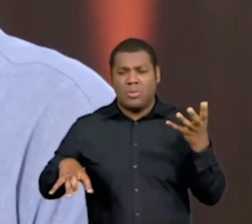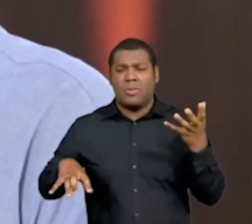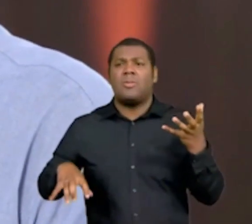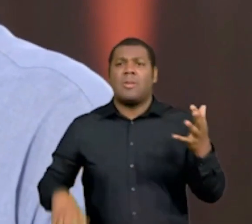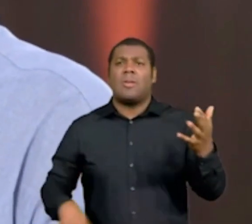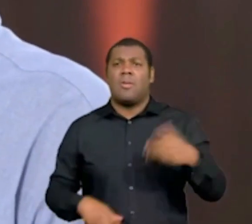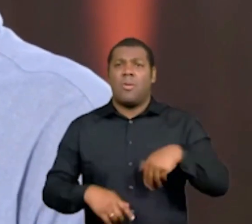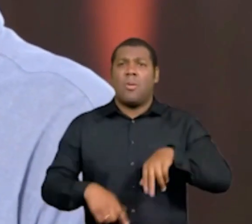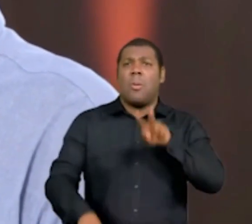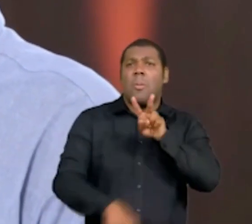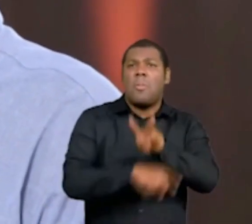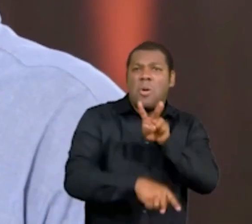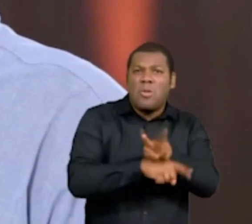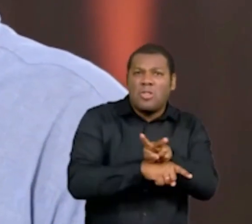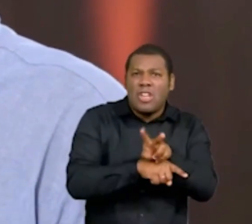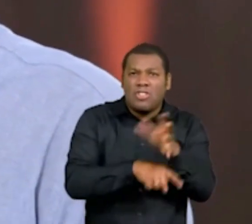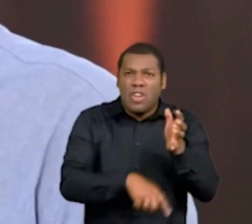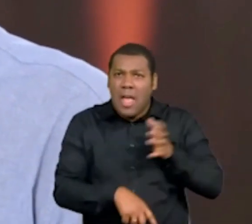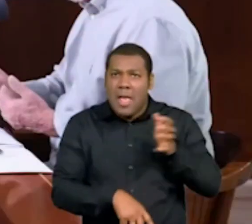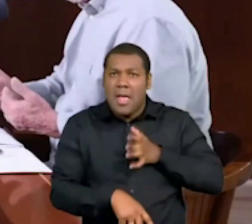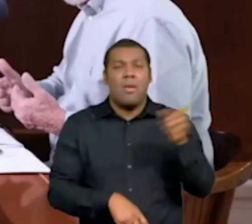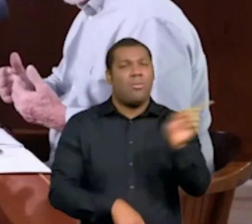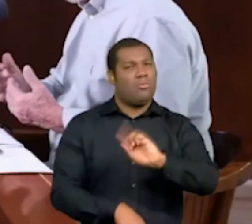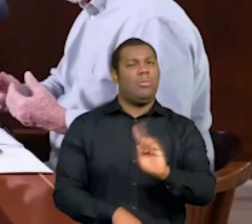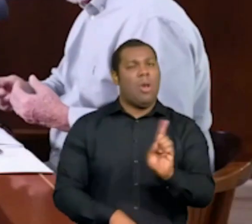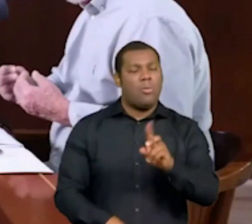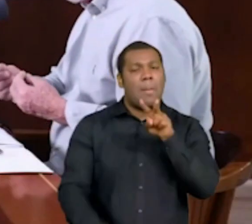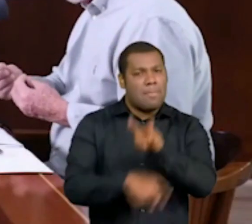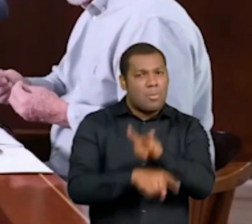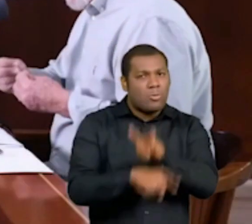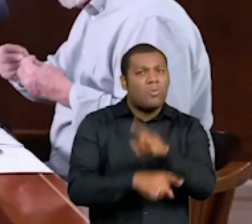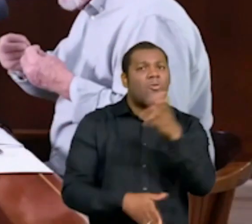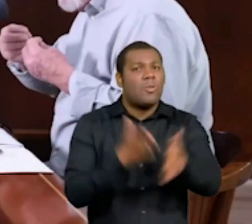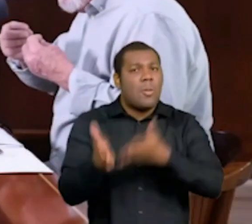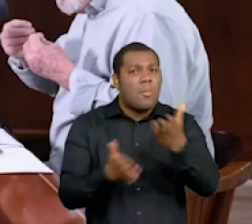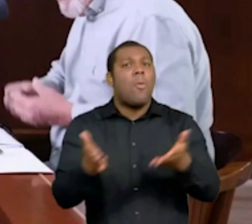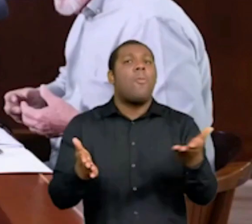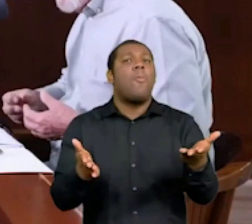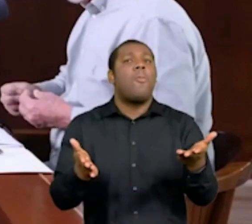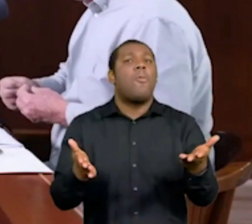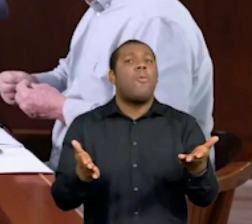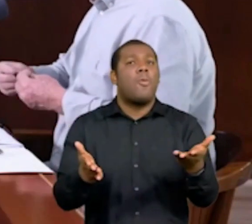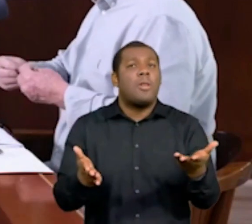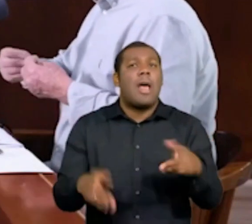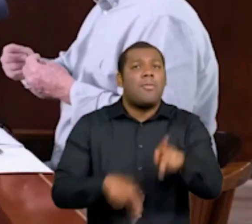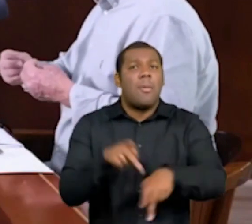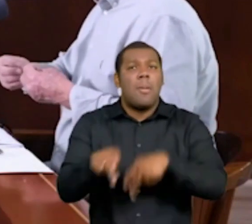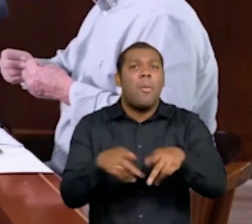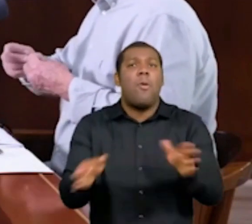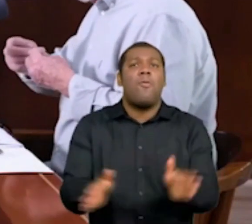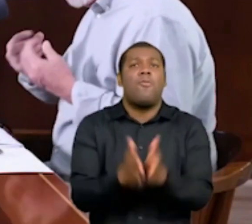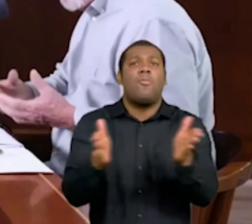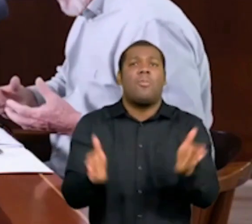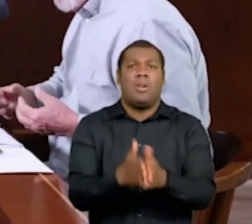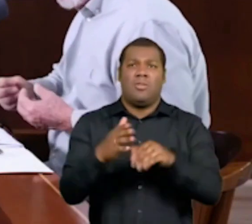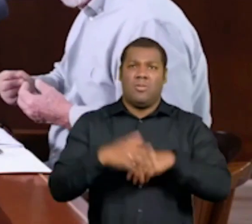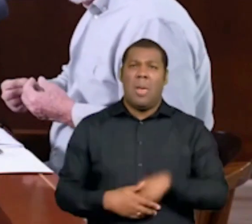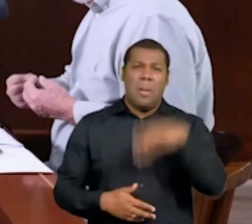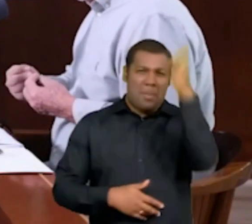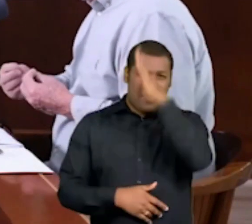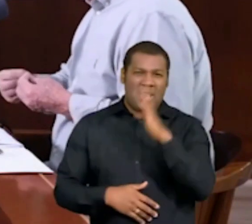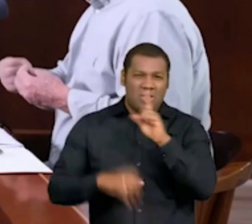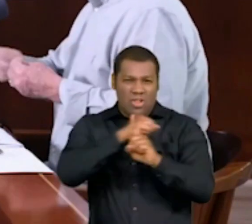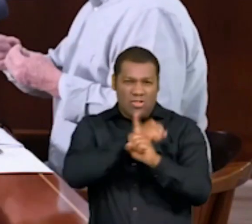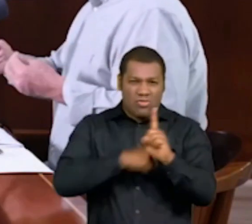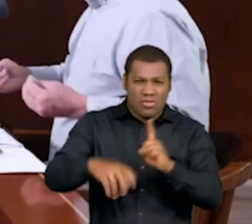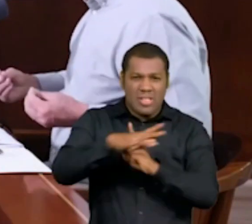ricos, proteja os mais pobres, que é o que o Brasil está precisando para ser uma sociedade mais democrática, uma sociedade mais igual,